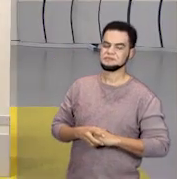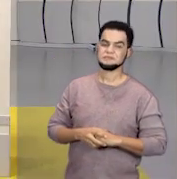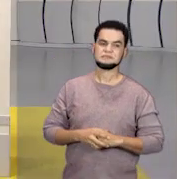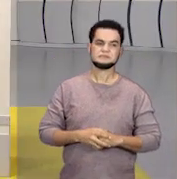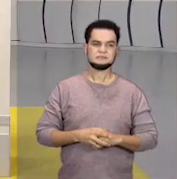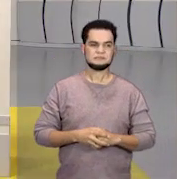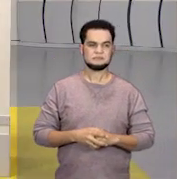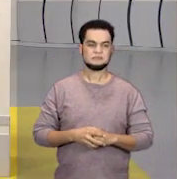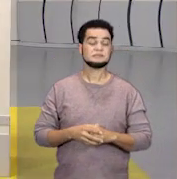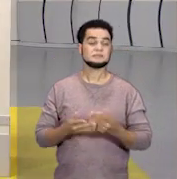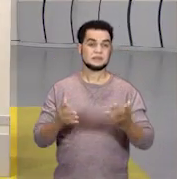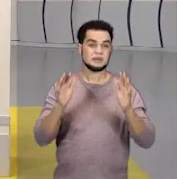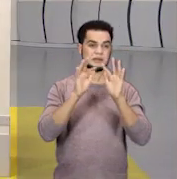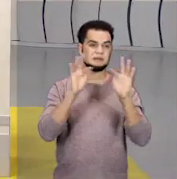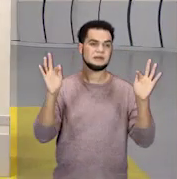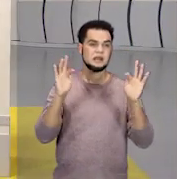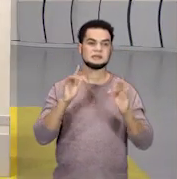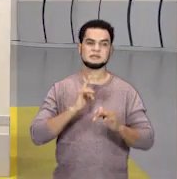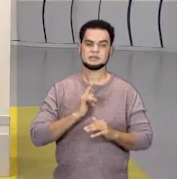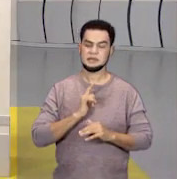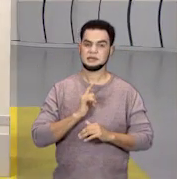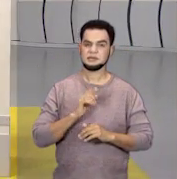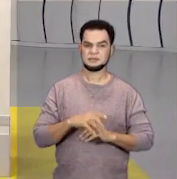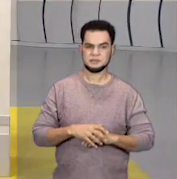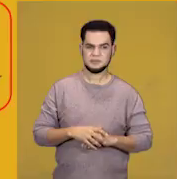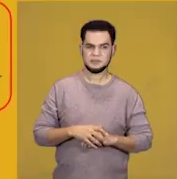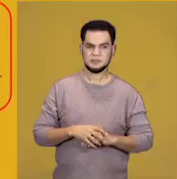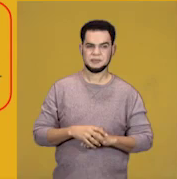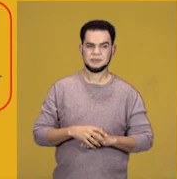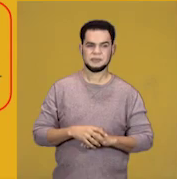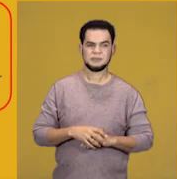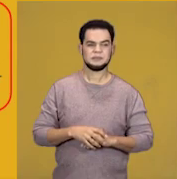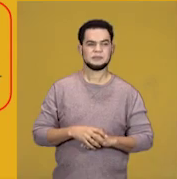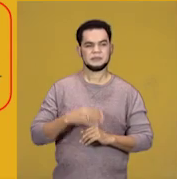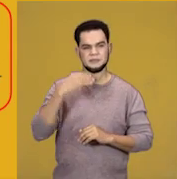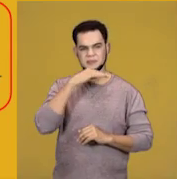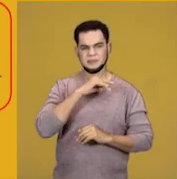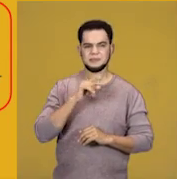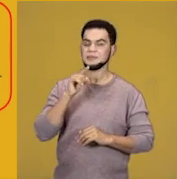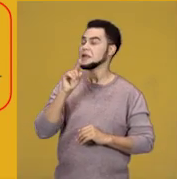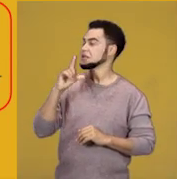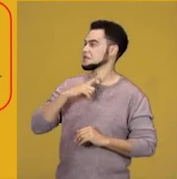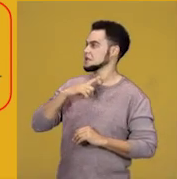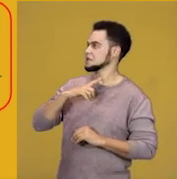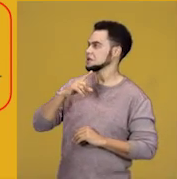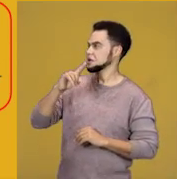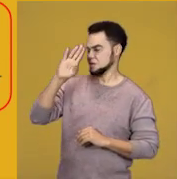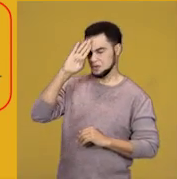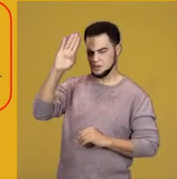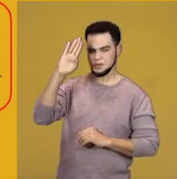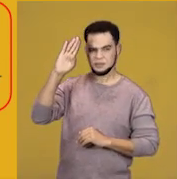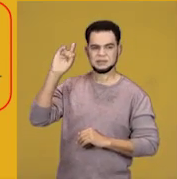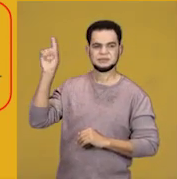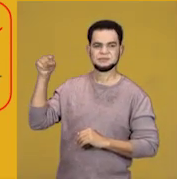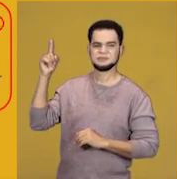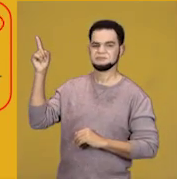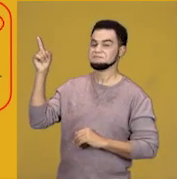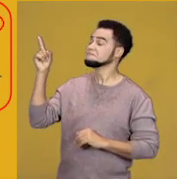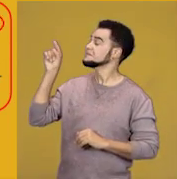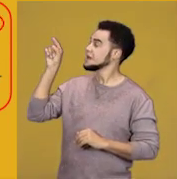frase, no meu tema, eu tenho o comando e eu tenho o assunto